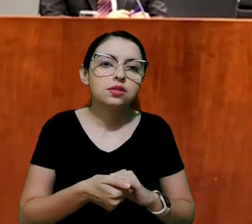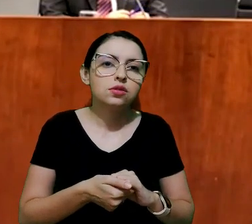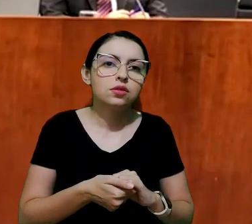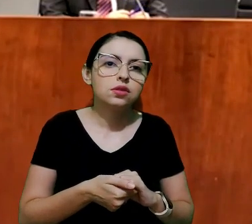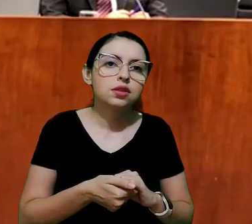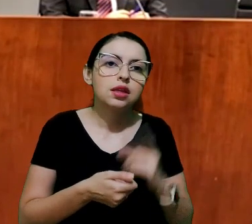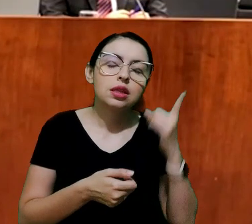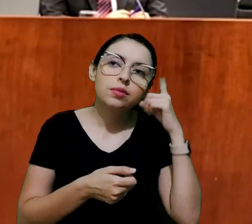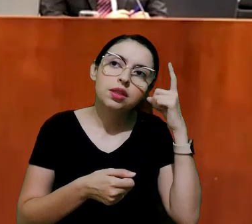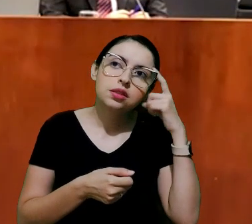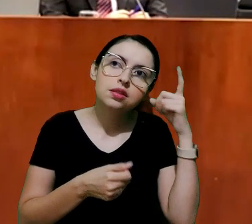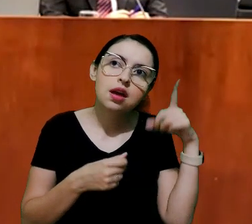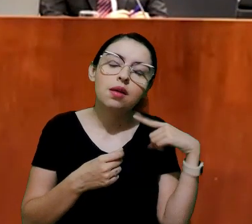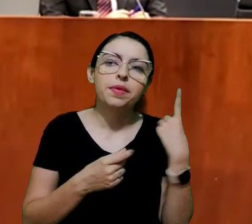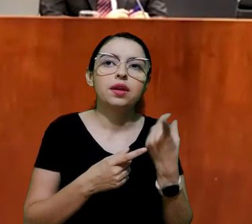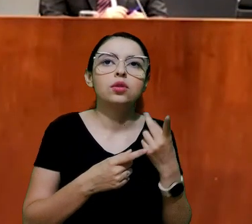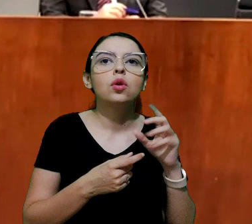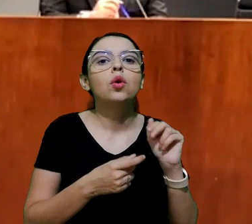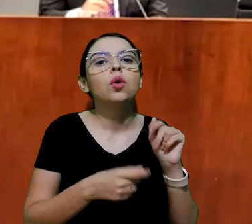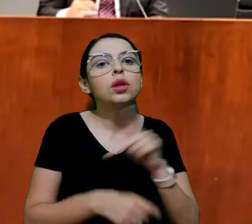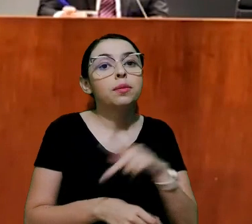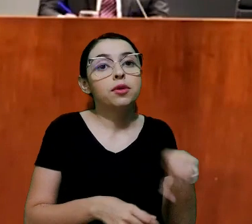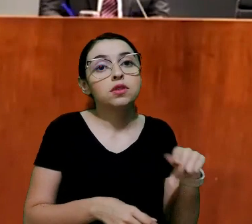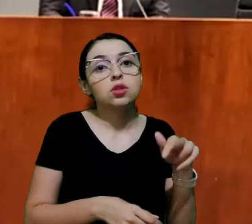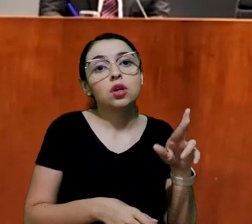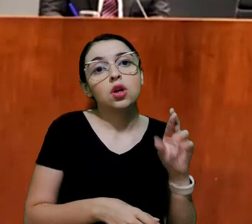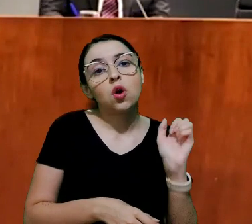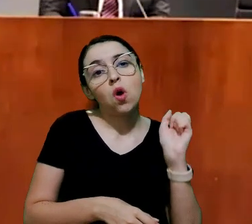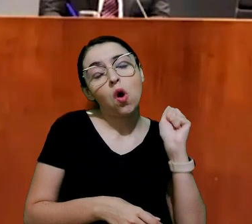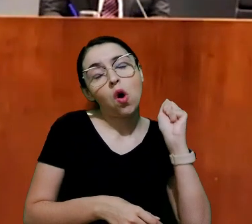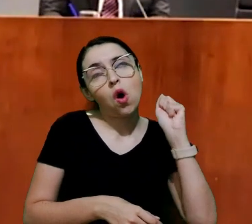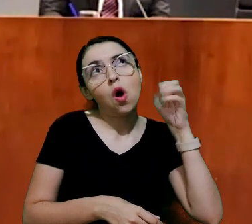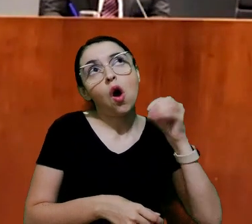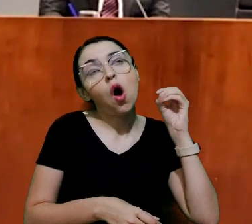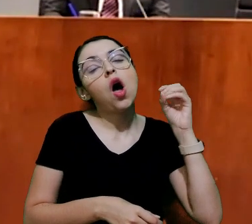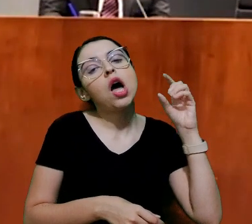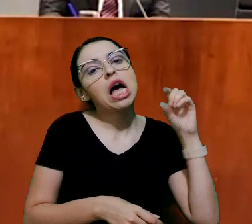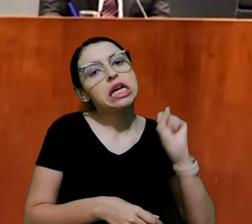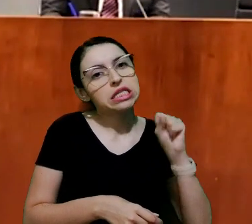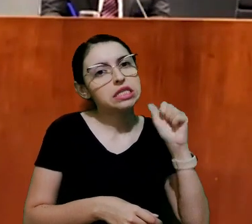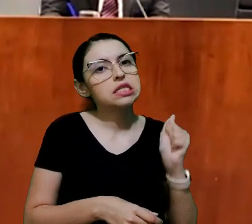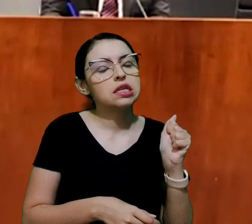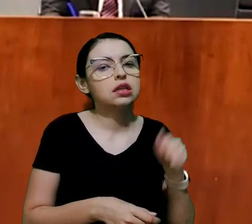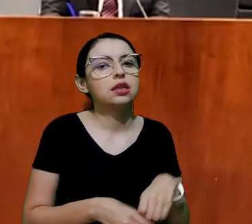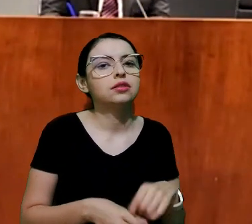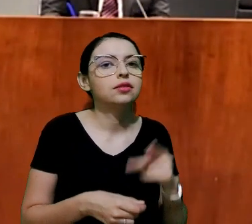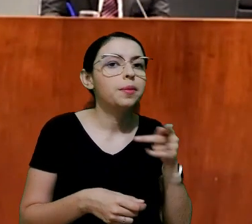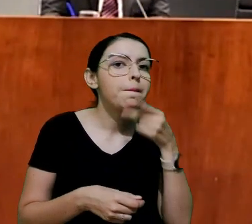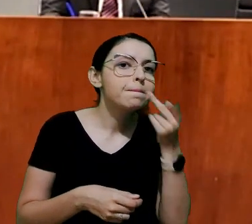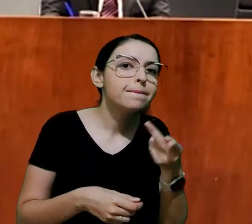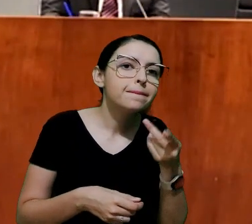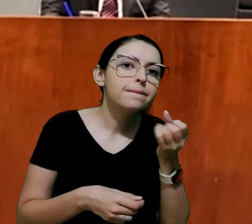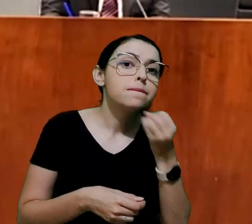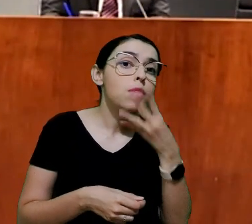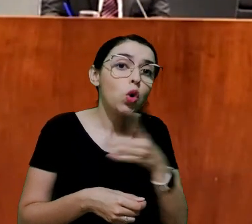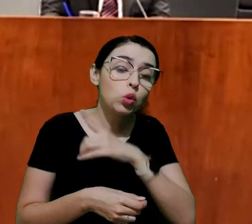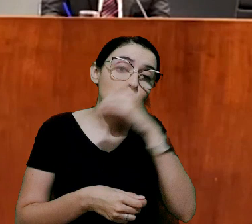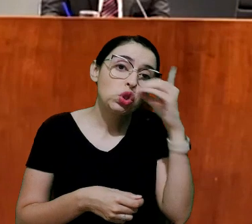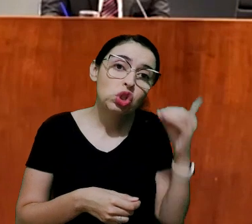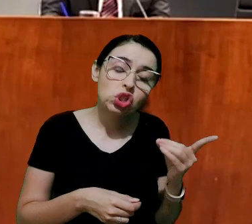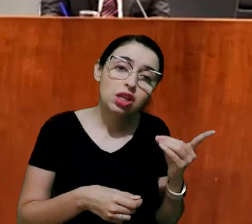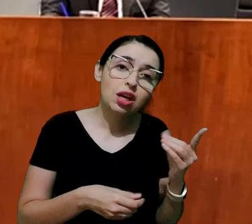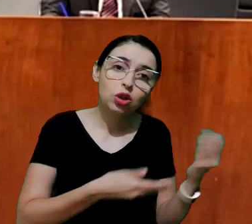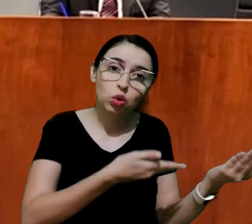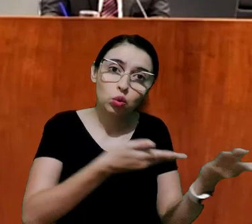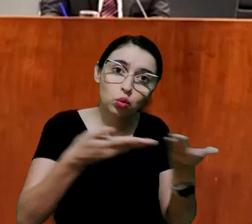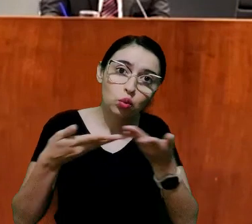intelectuais feitas pela professora Rosa Neri. Professora Maria Helena, com a palavra. Bom dia a todas e a todos, os que nos